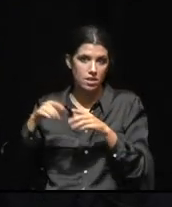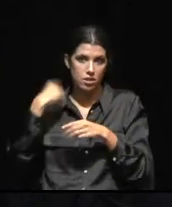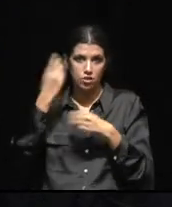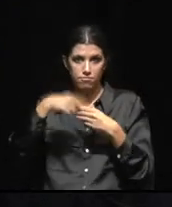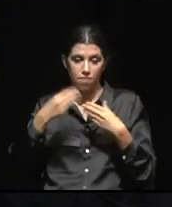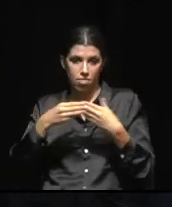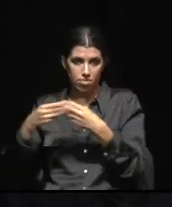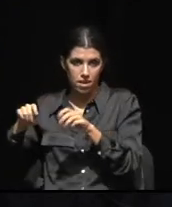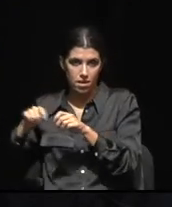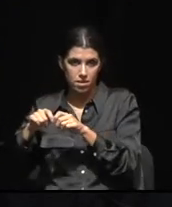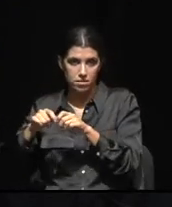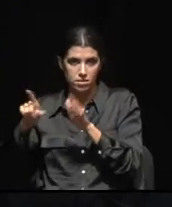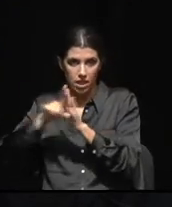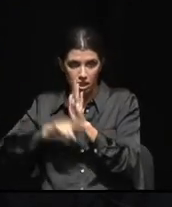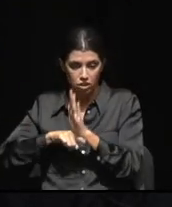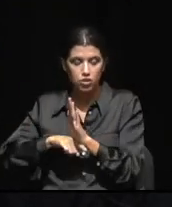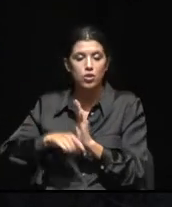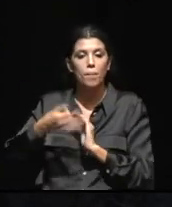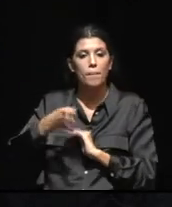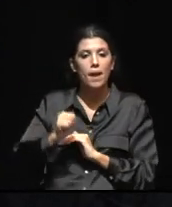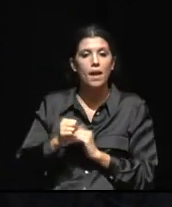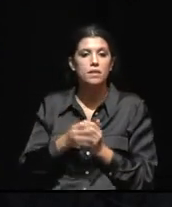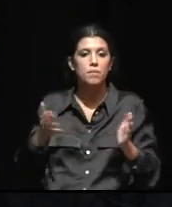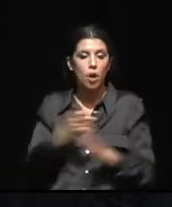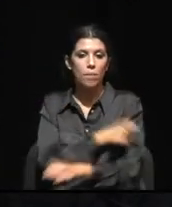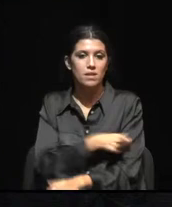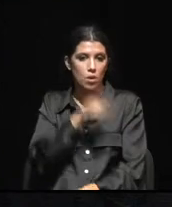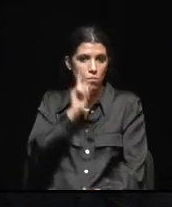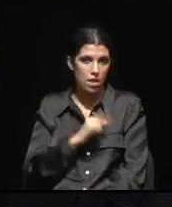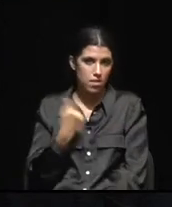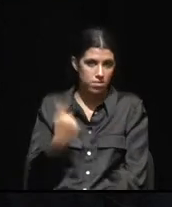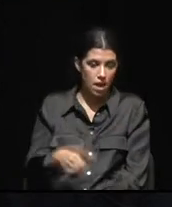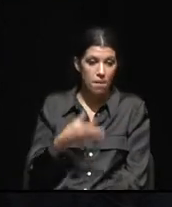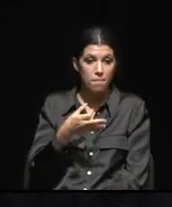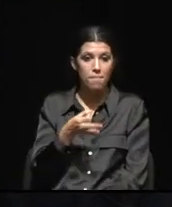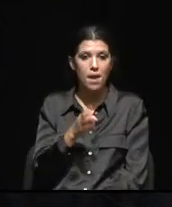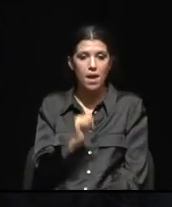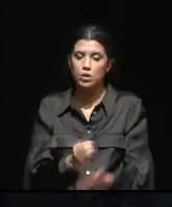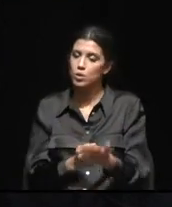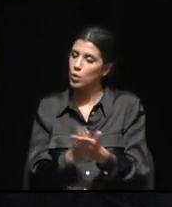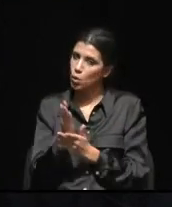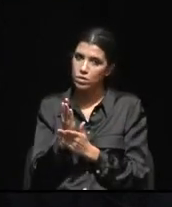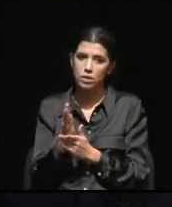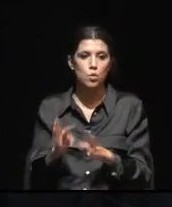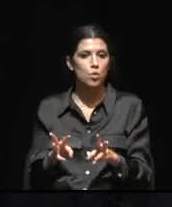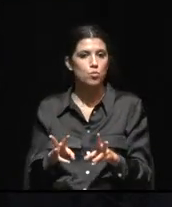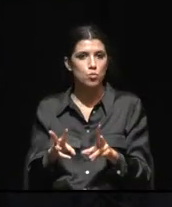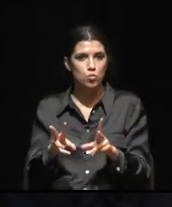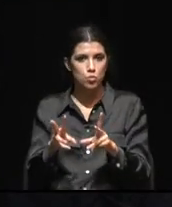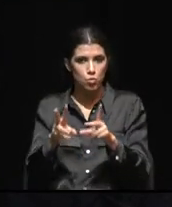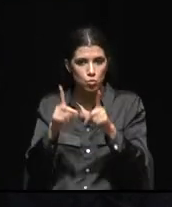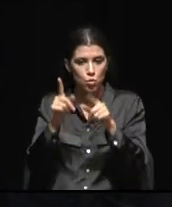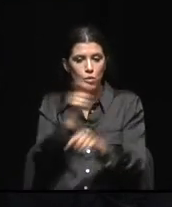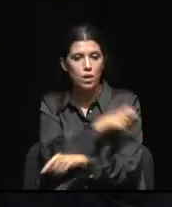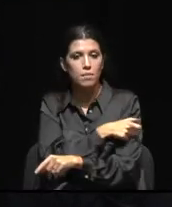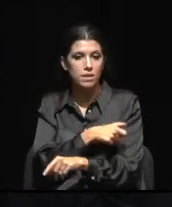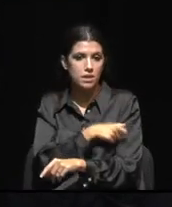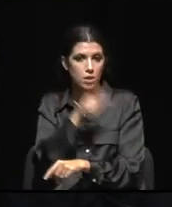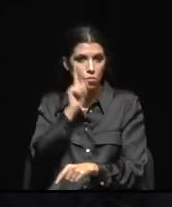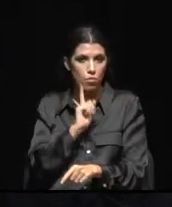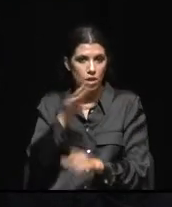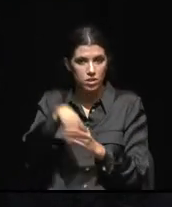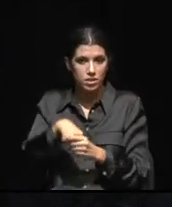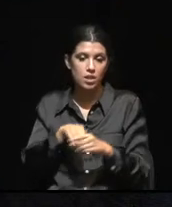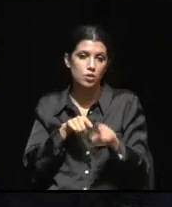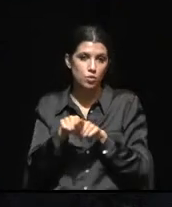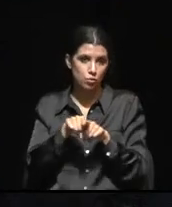o partido socialista tem a maior representação de mulheres o PS dá assim continuidade ao crescimento da representação das mulheres